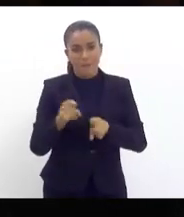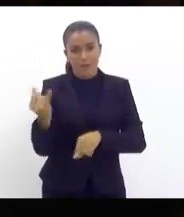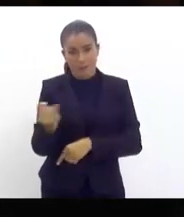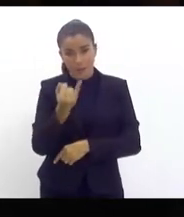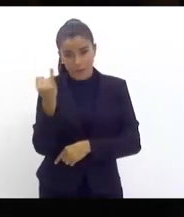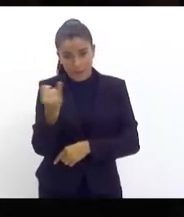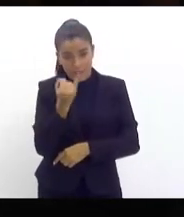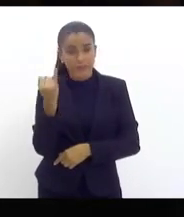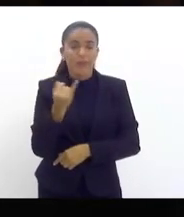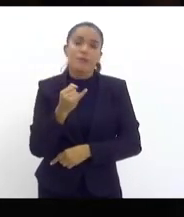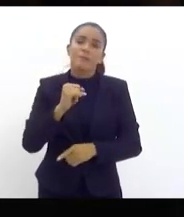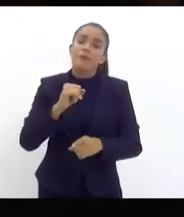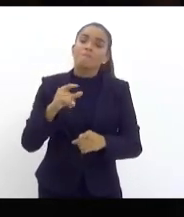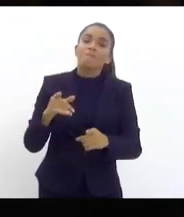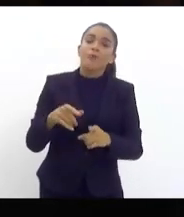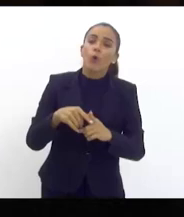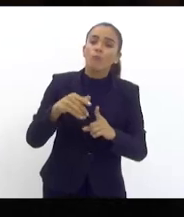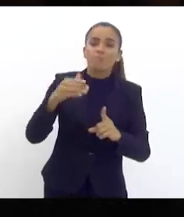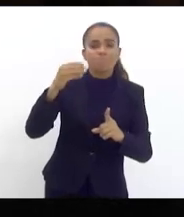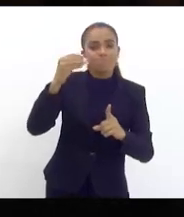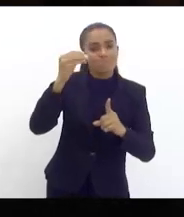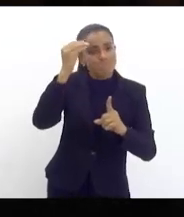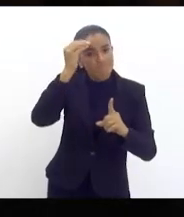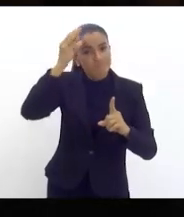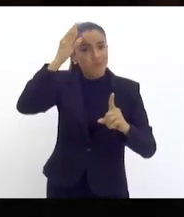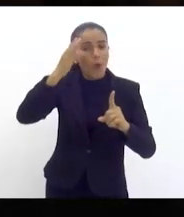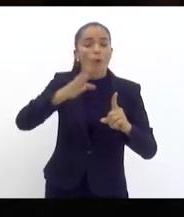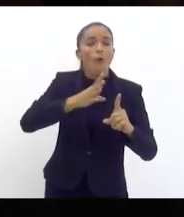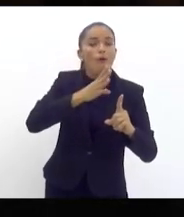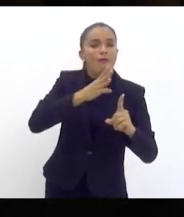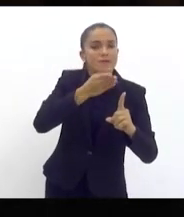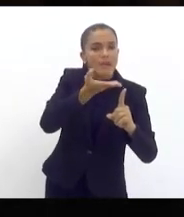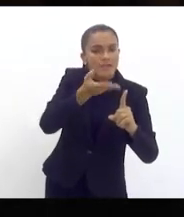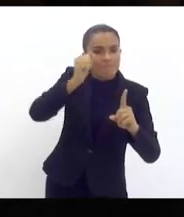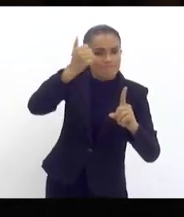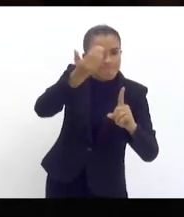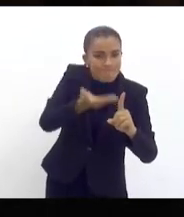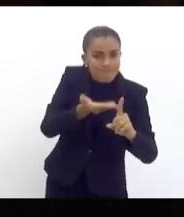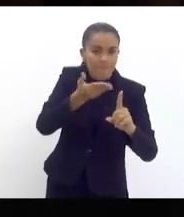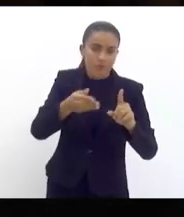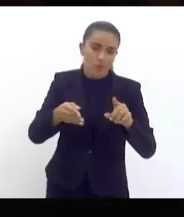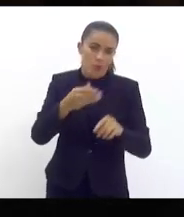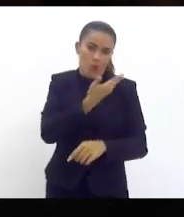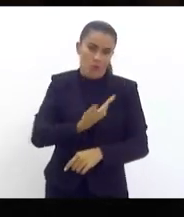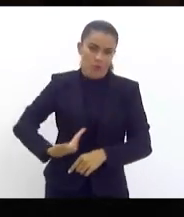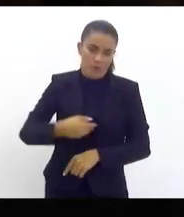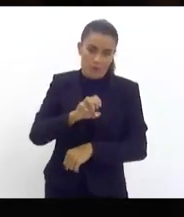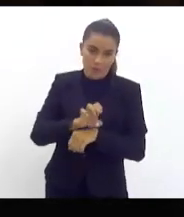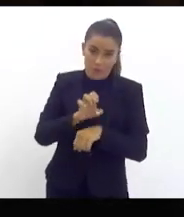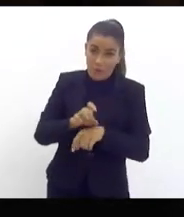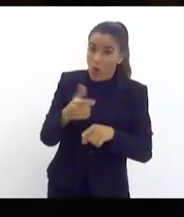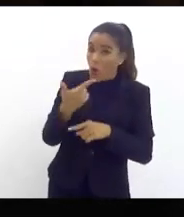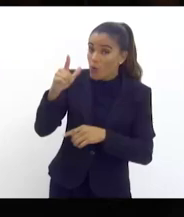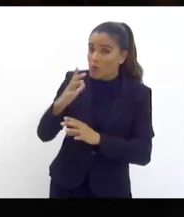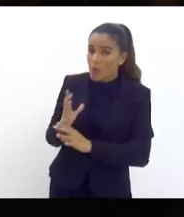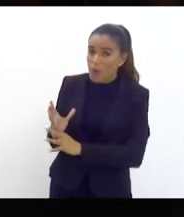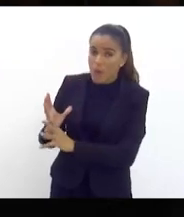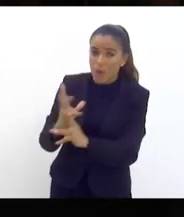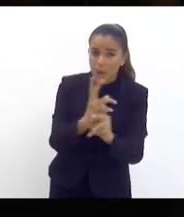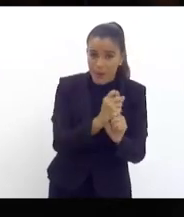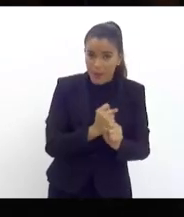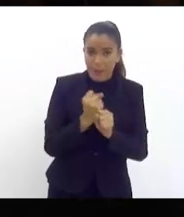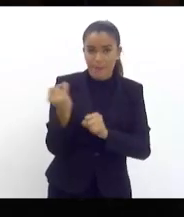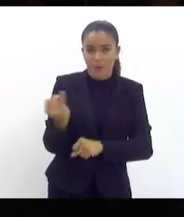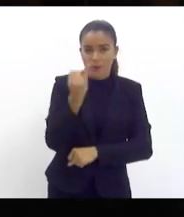e aí com o reconhecimento até do próprio governo do Estado. Outro dado que é relevante,